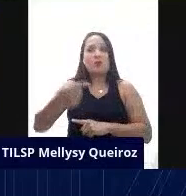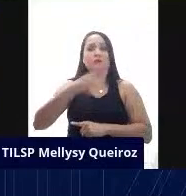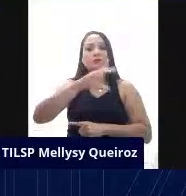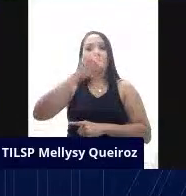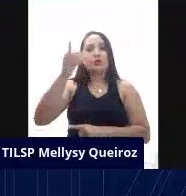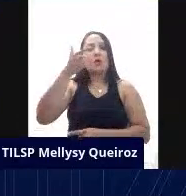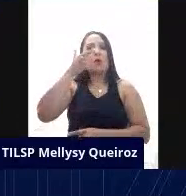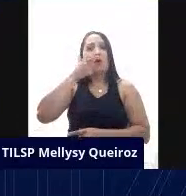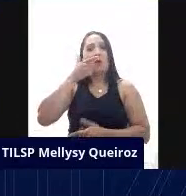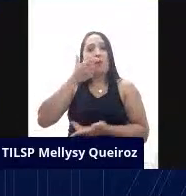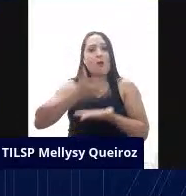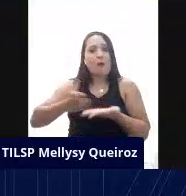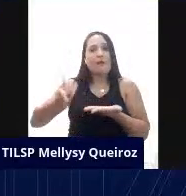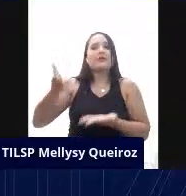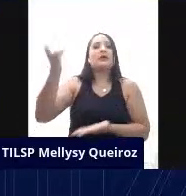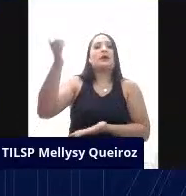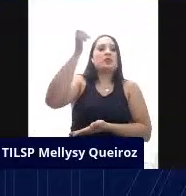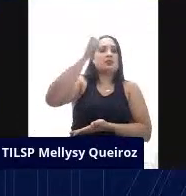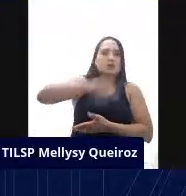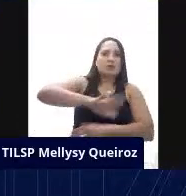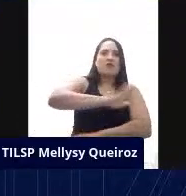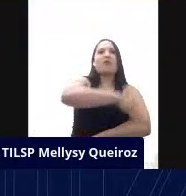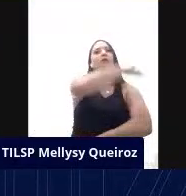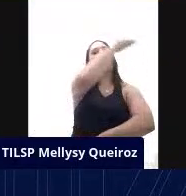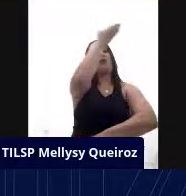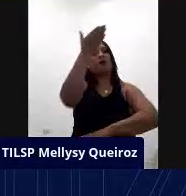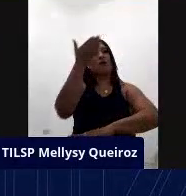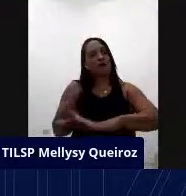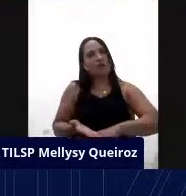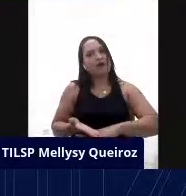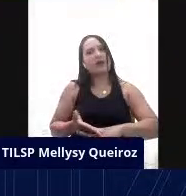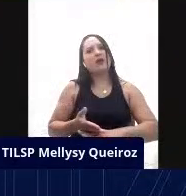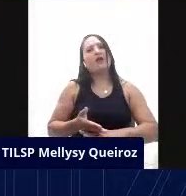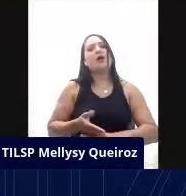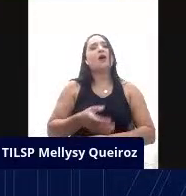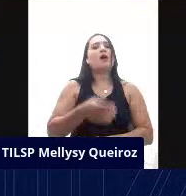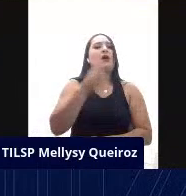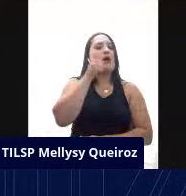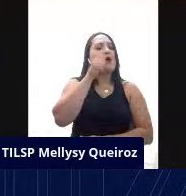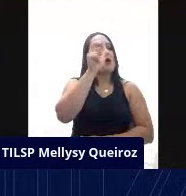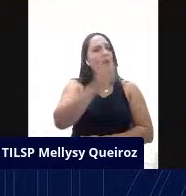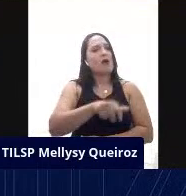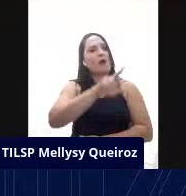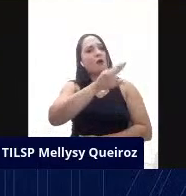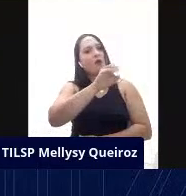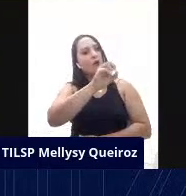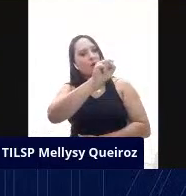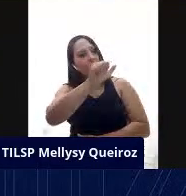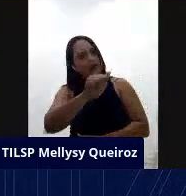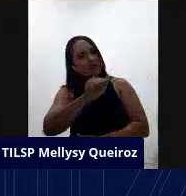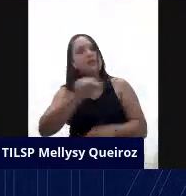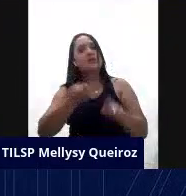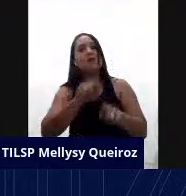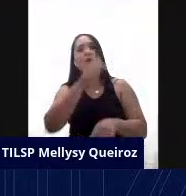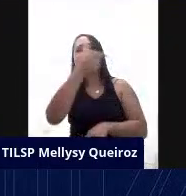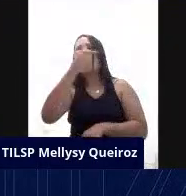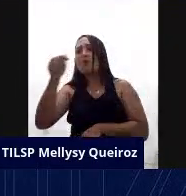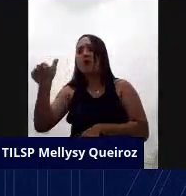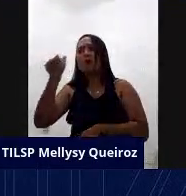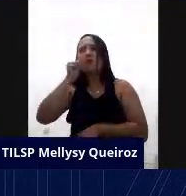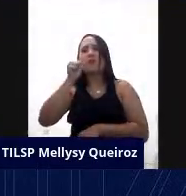novo. Rosa, assim como tantas outras mulheres, sabe que mudar a realidade não é